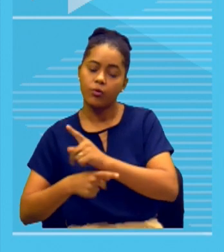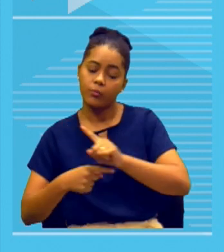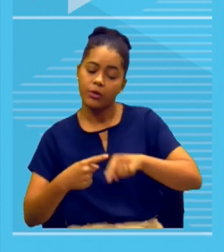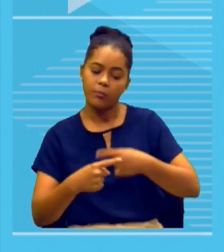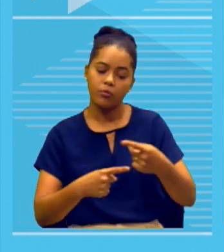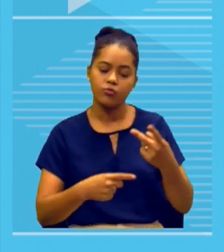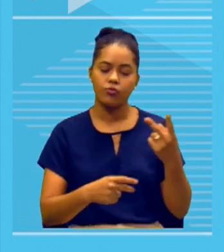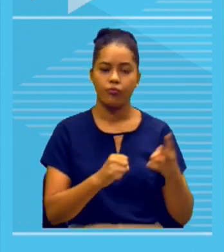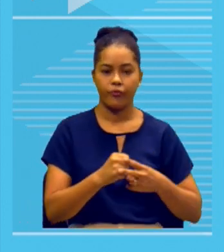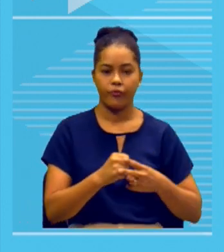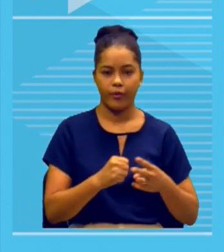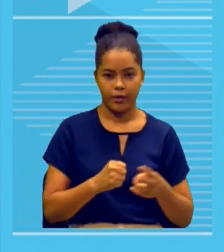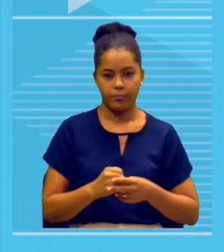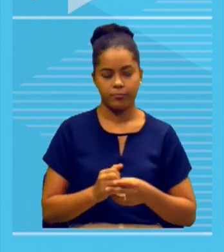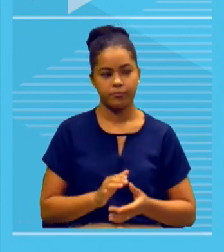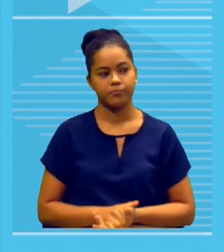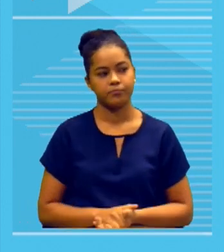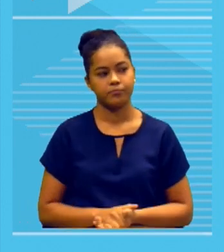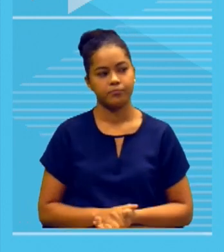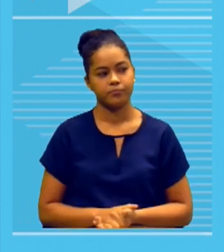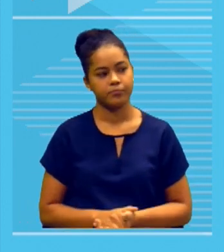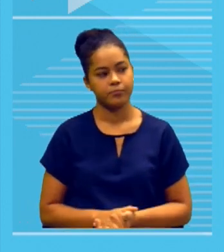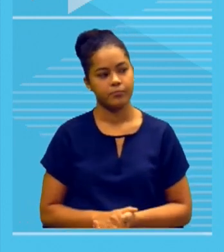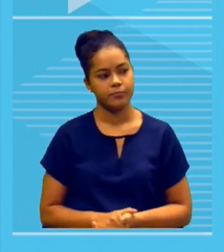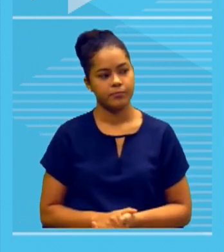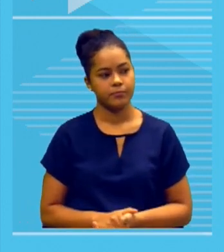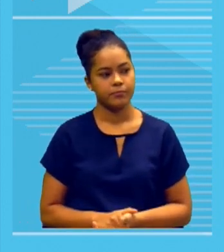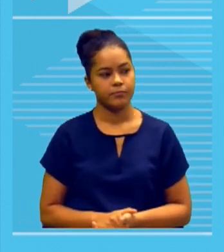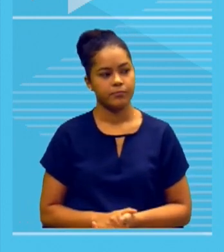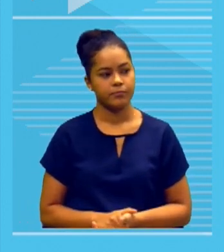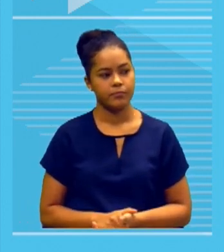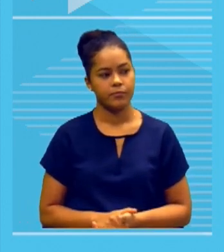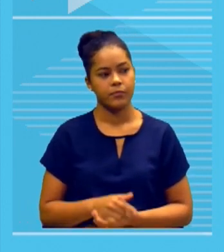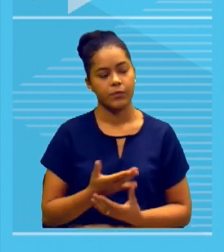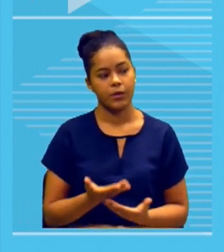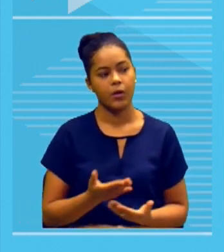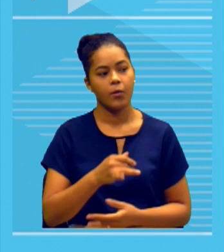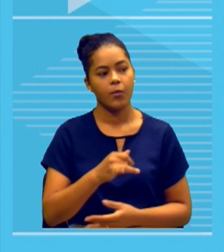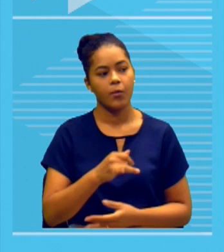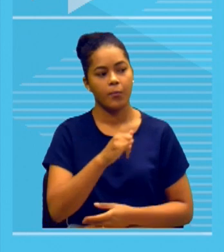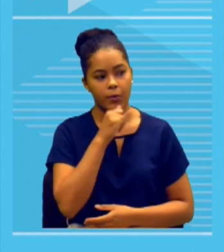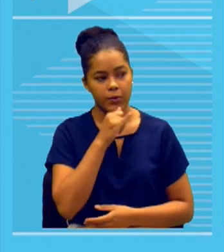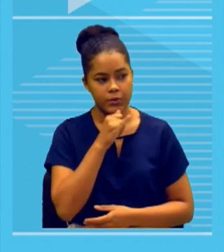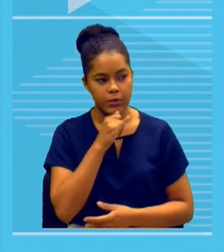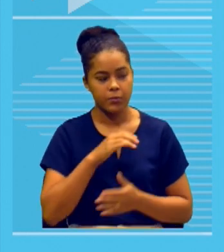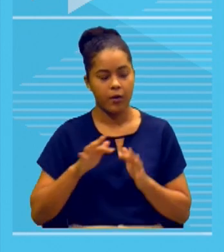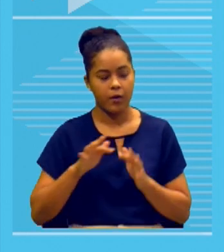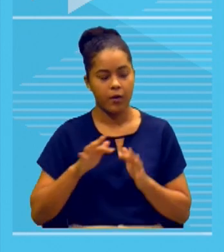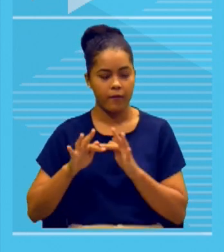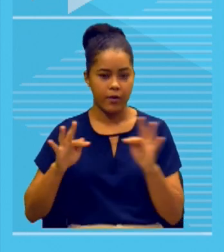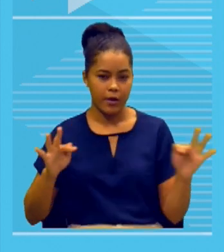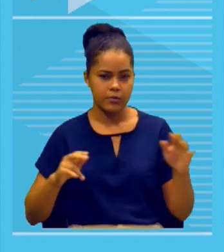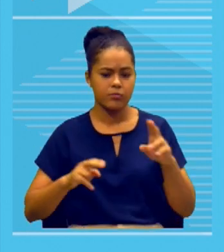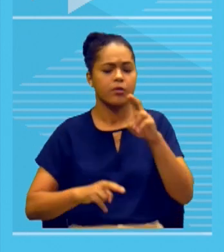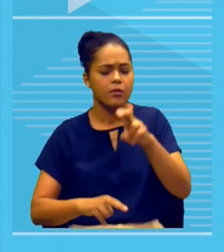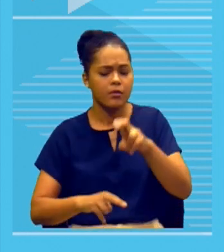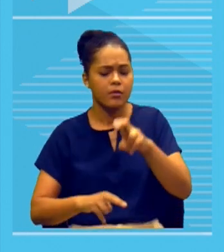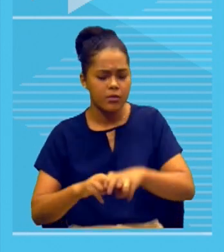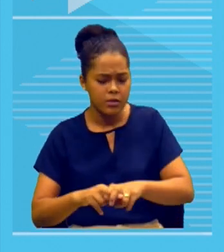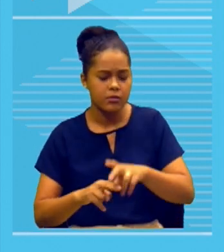entre sente-se por favor e aqui